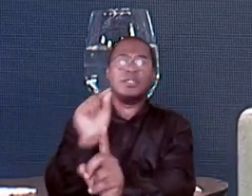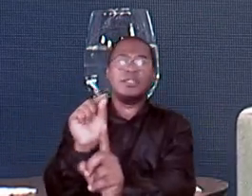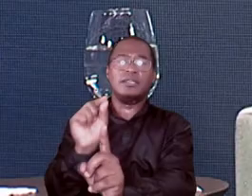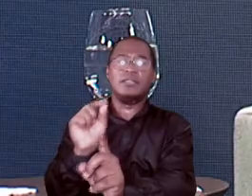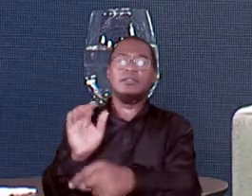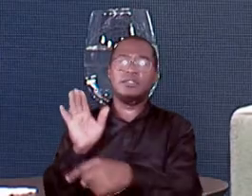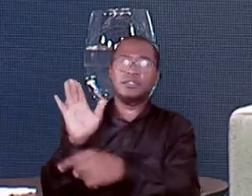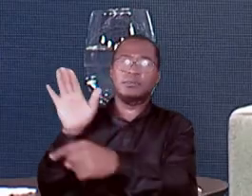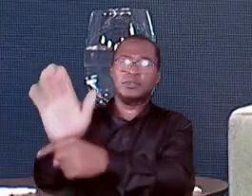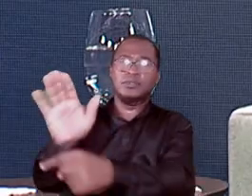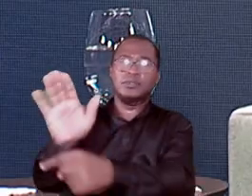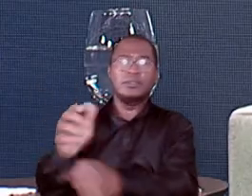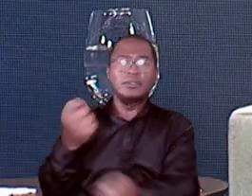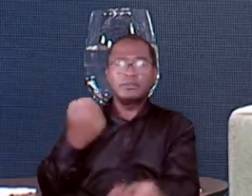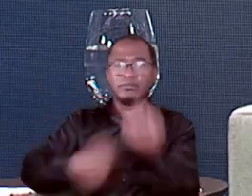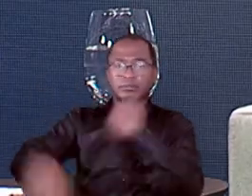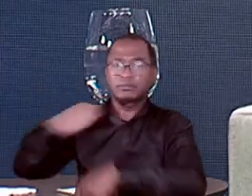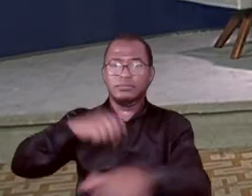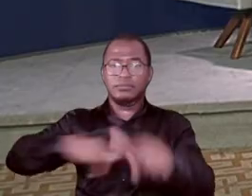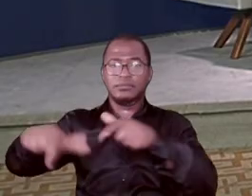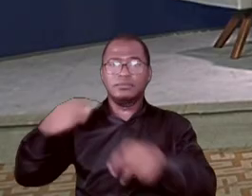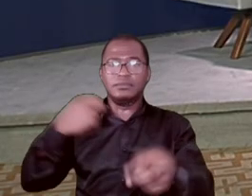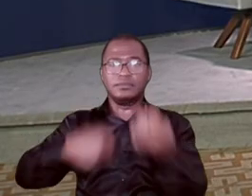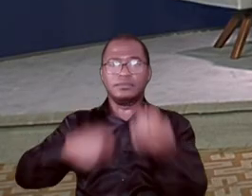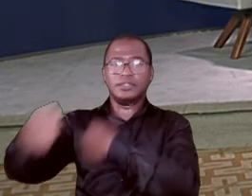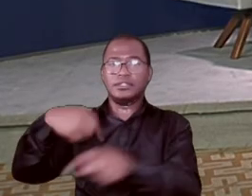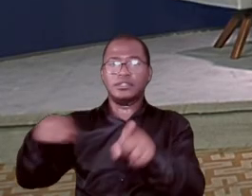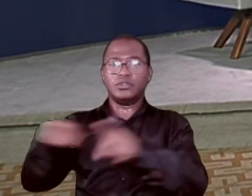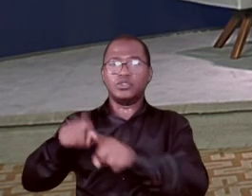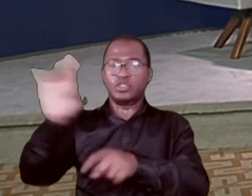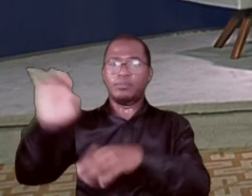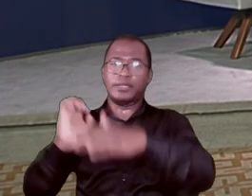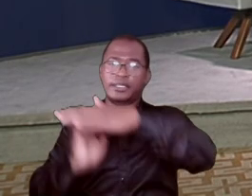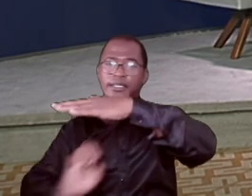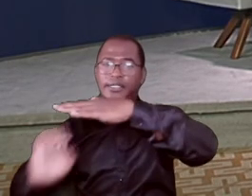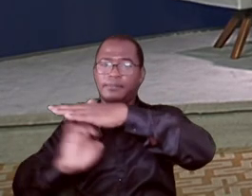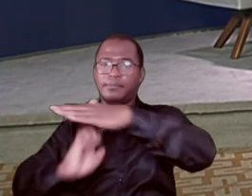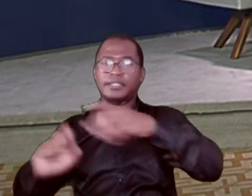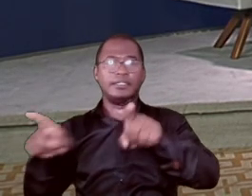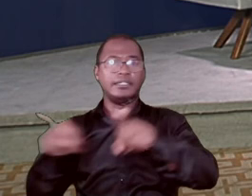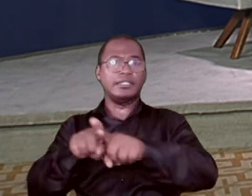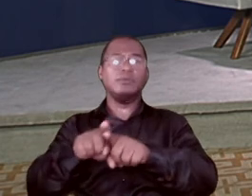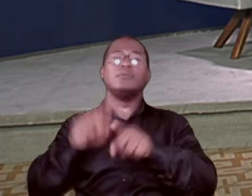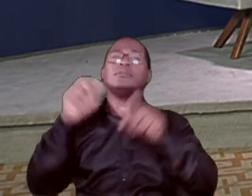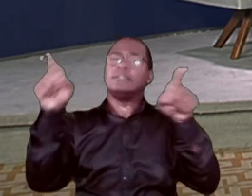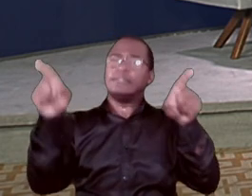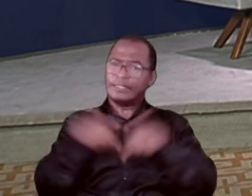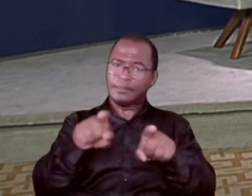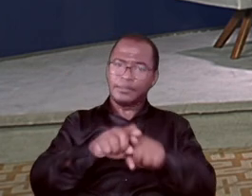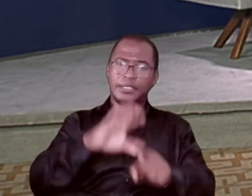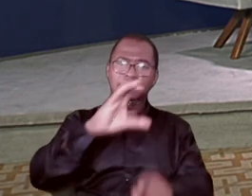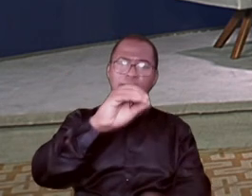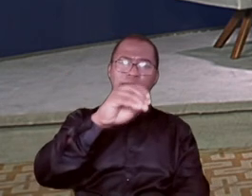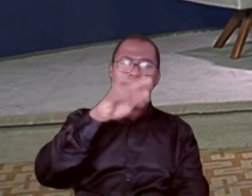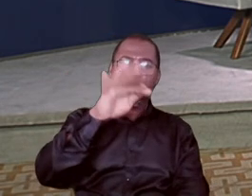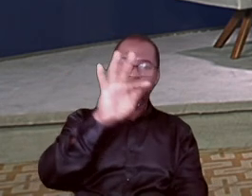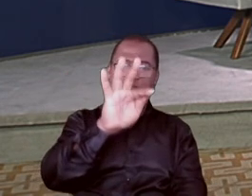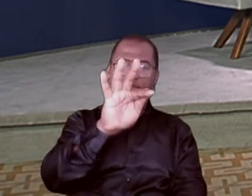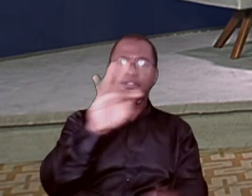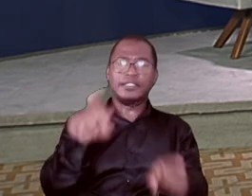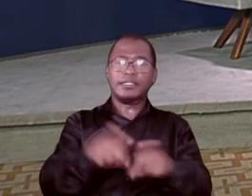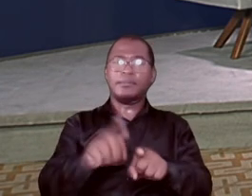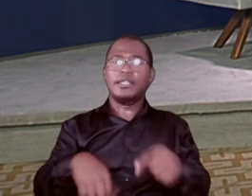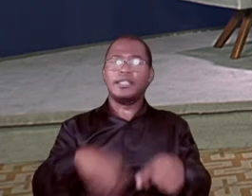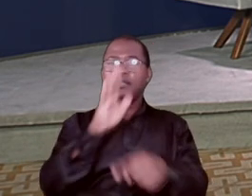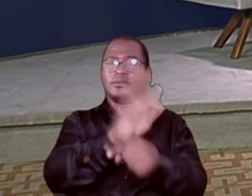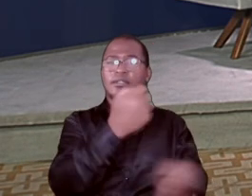financeiros não só para o CNPJ mas também para o cpfs e ao entorno de uma empresa